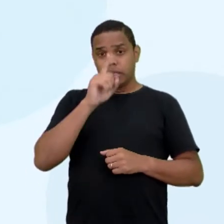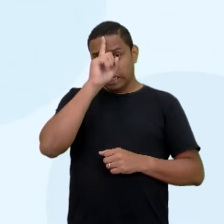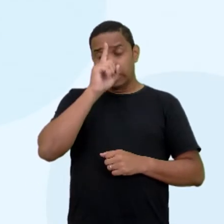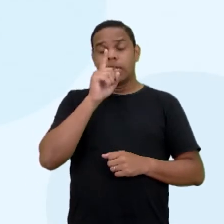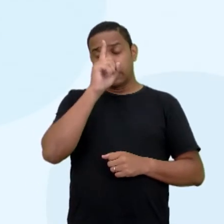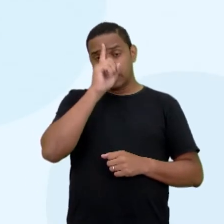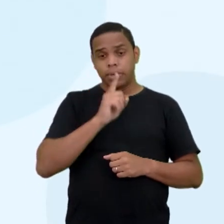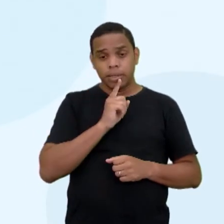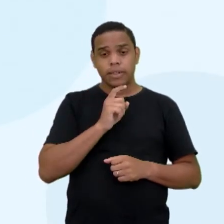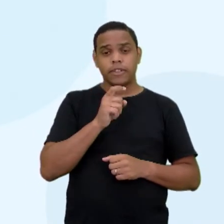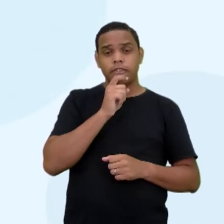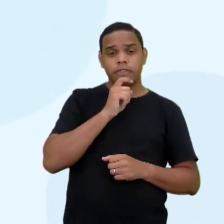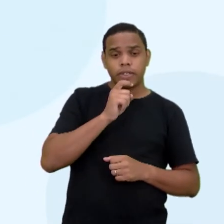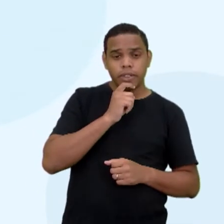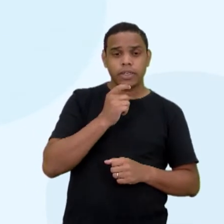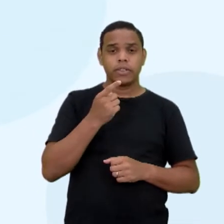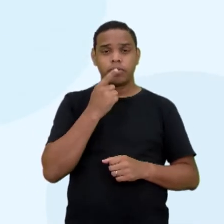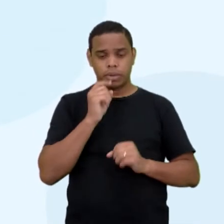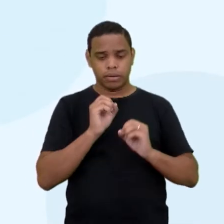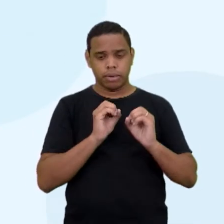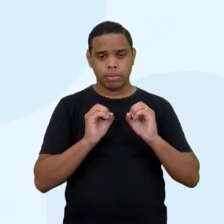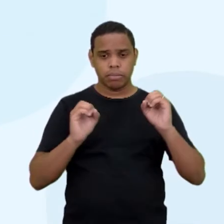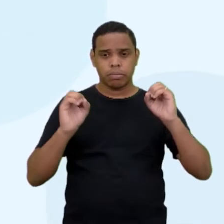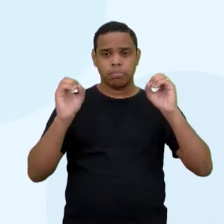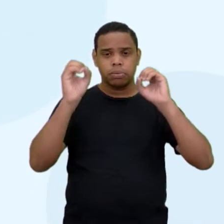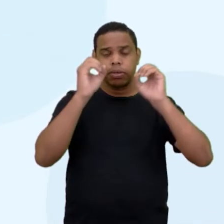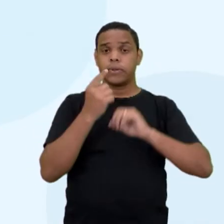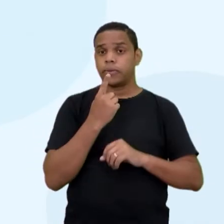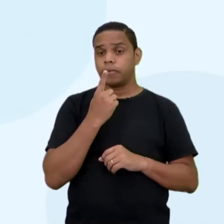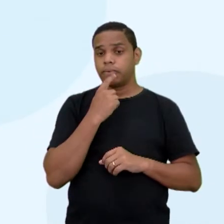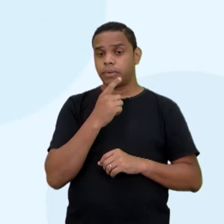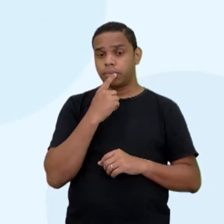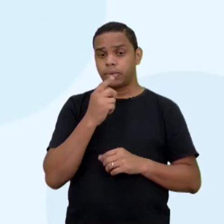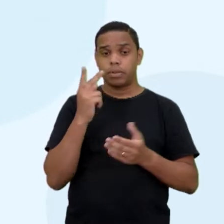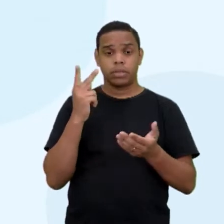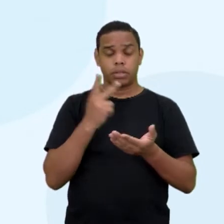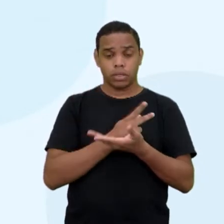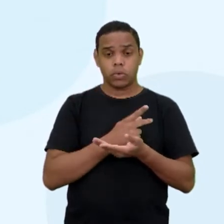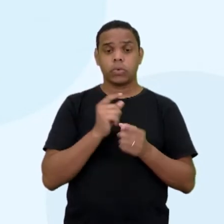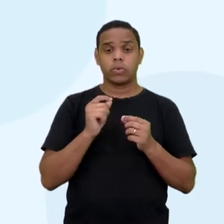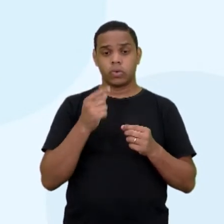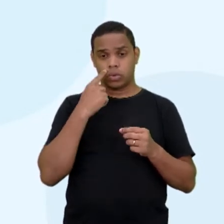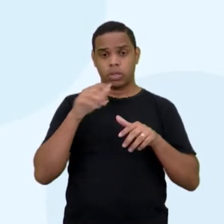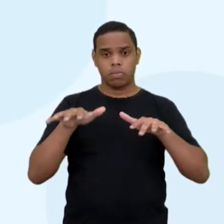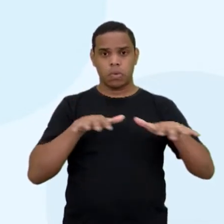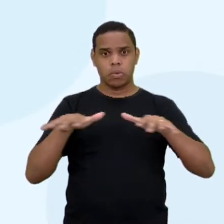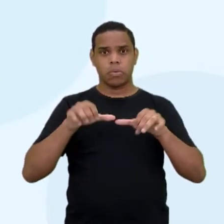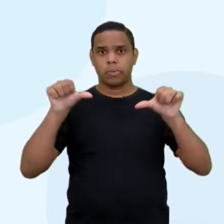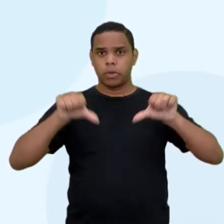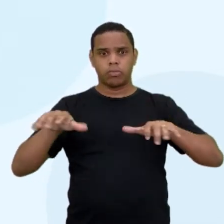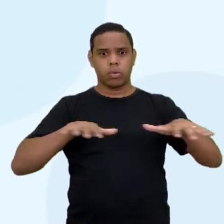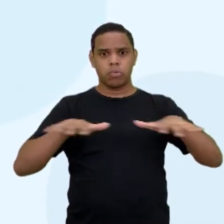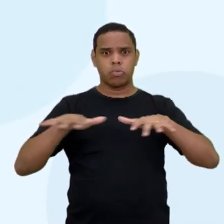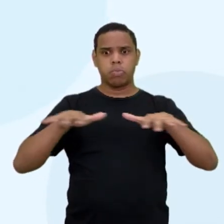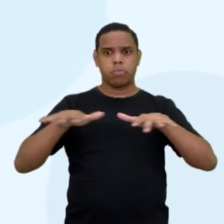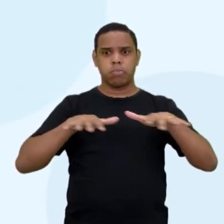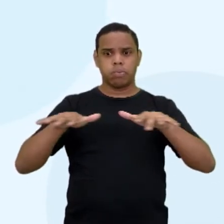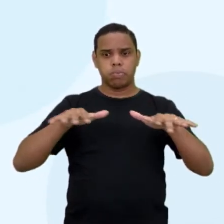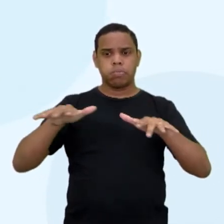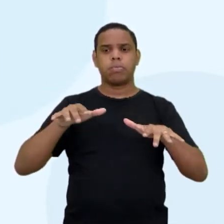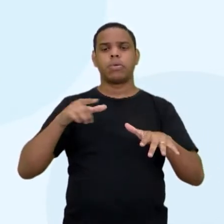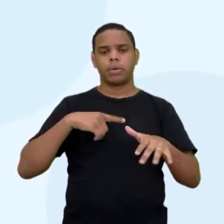amarelos, pontos verdes e pontos vermelhos, né? Os pontos vermelhos onde ocasiona a maior intensidade de tremor de terra, na